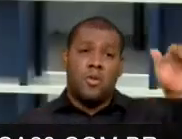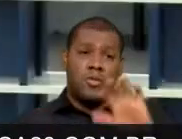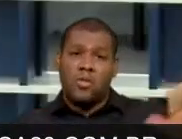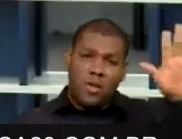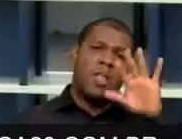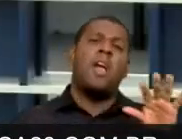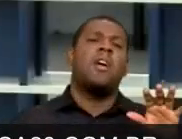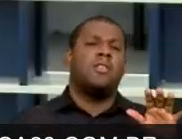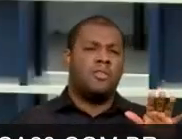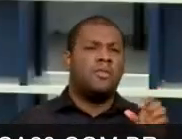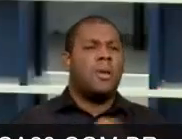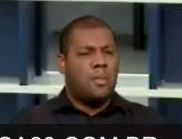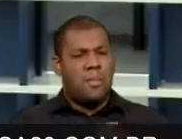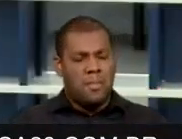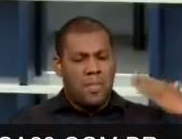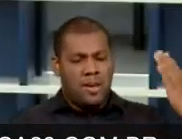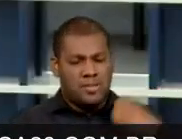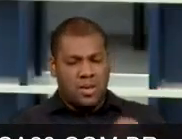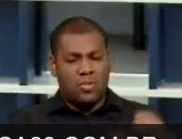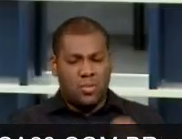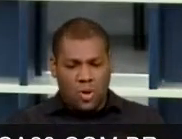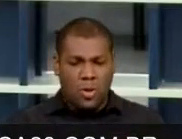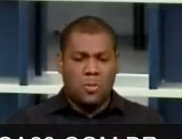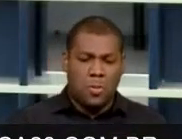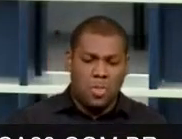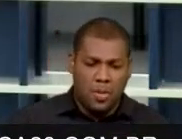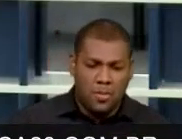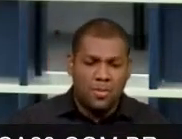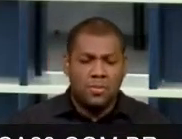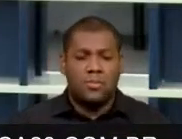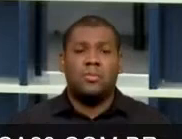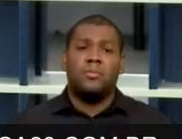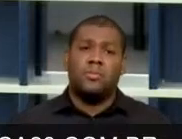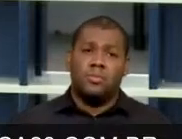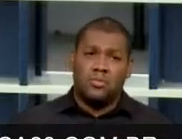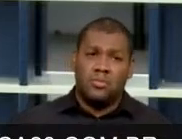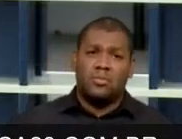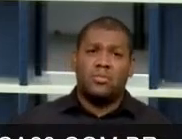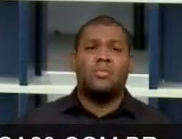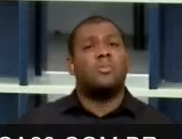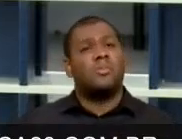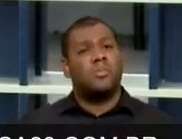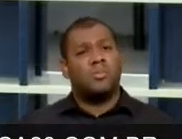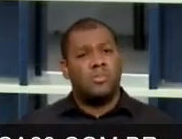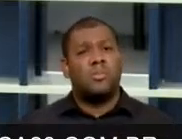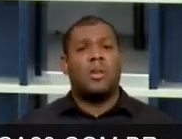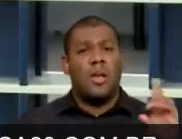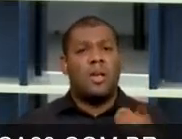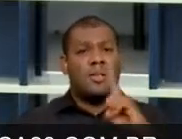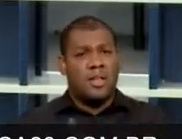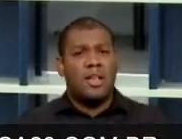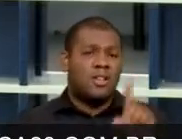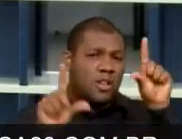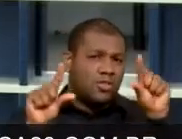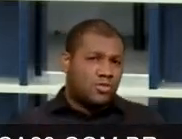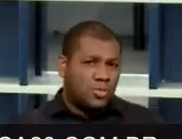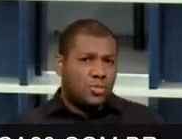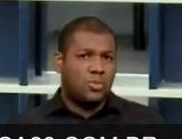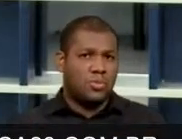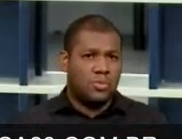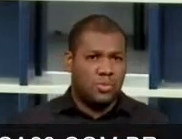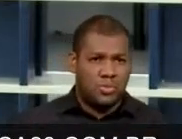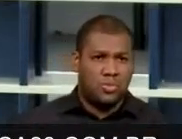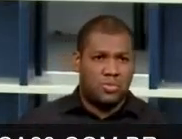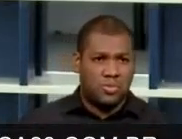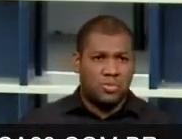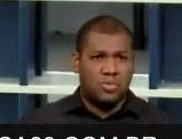anos anteriores. Ou seja, isso aí explica por que há uma redução do número de casos na região, já que uma pessoa não pode pegar